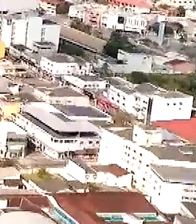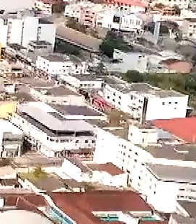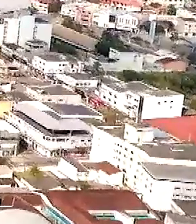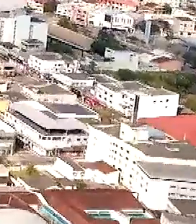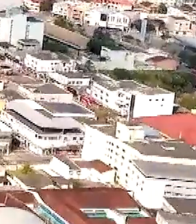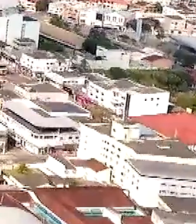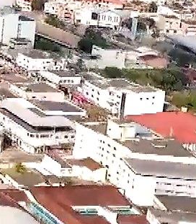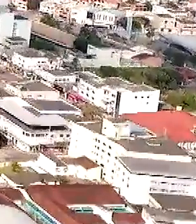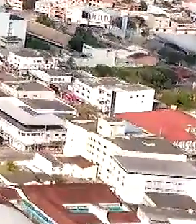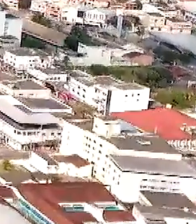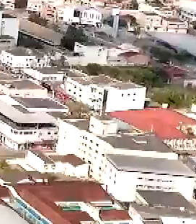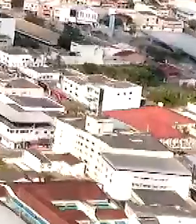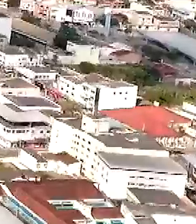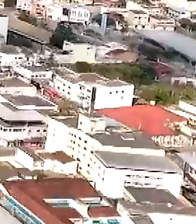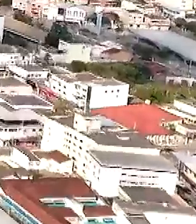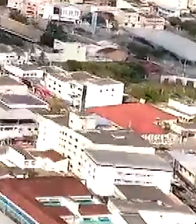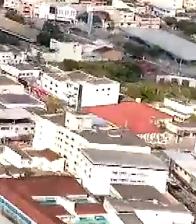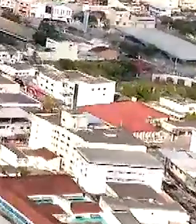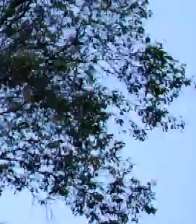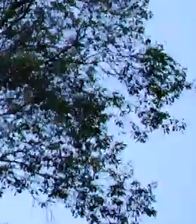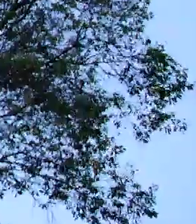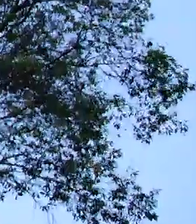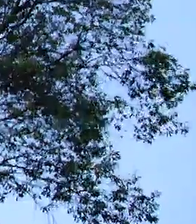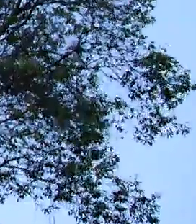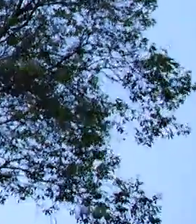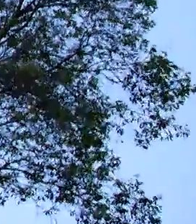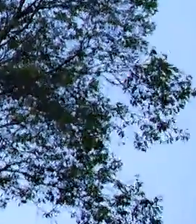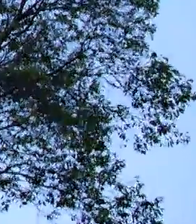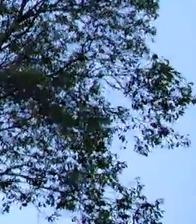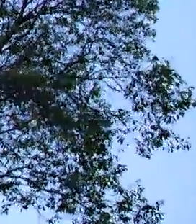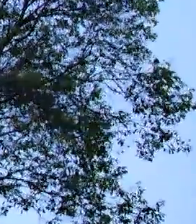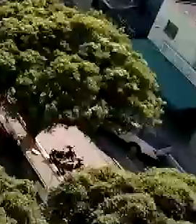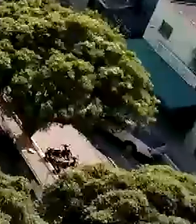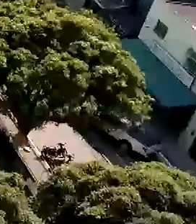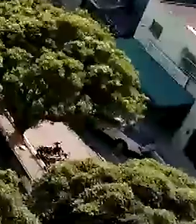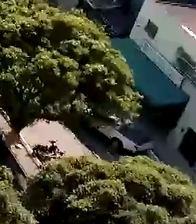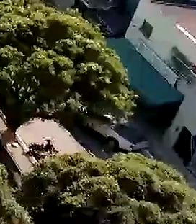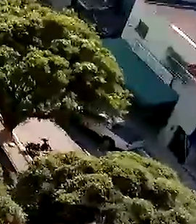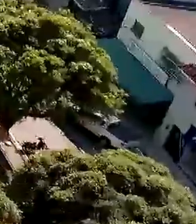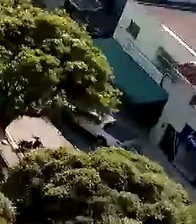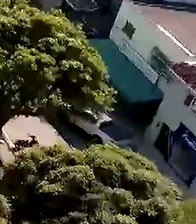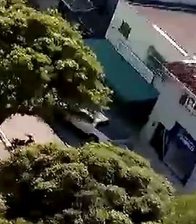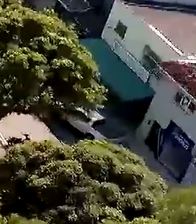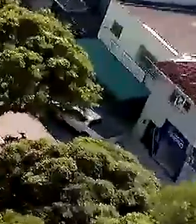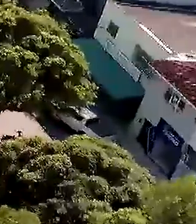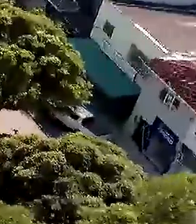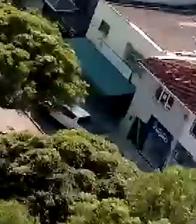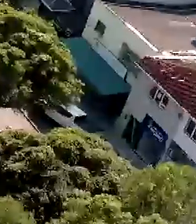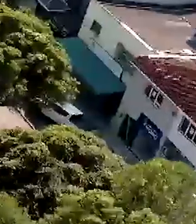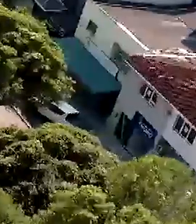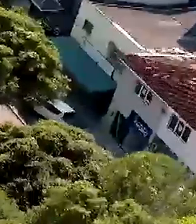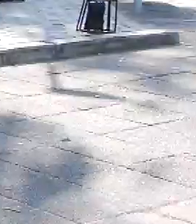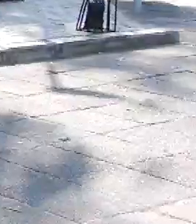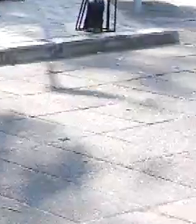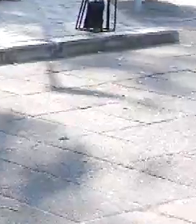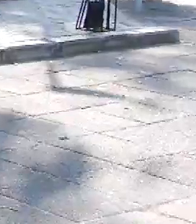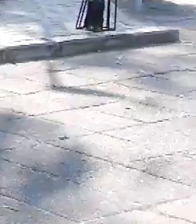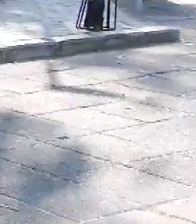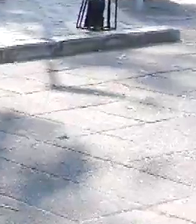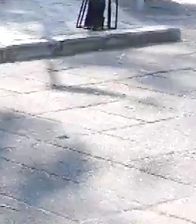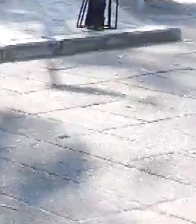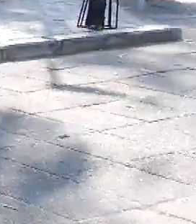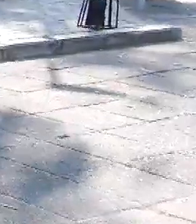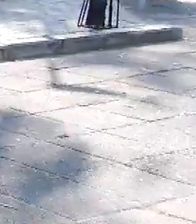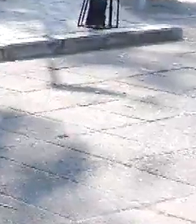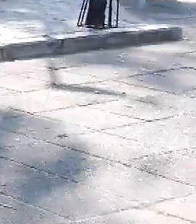Cidade com casas, prédios baixos, área verde e montanhas ao fundo, revoada de pássaros por cima da copa de uma árvore, e igreja matriz no centro de uma praça arborizada. Em